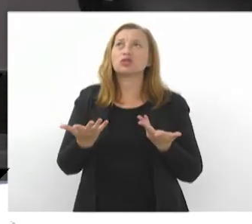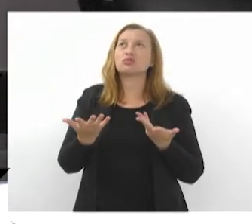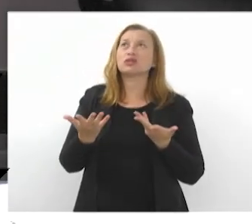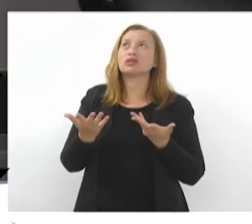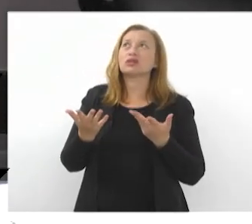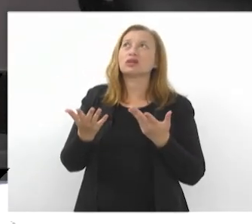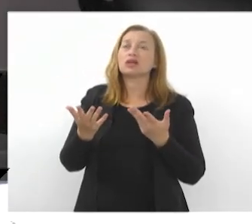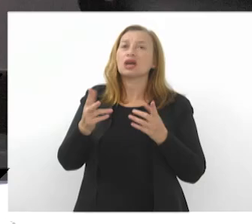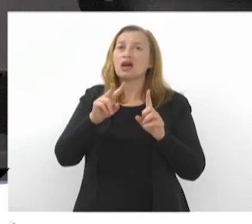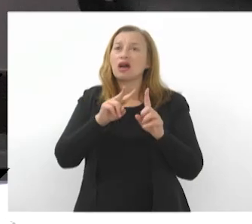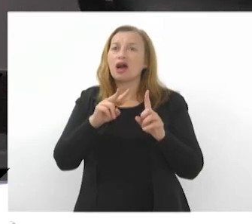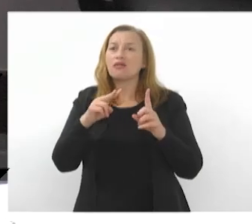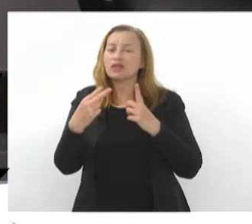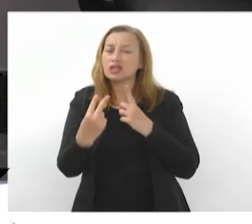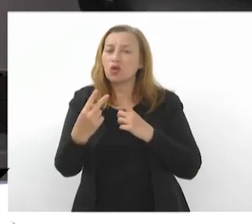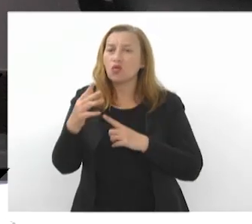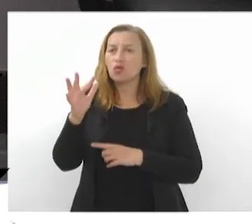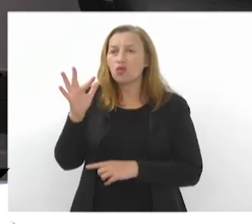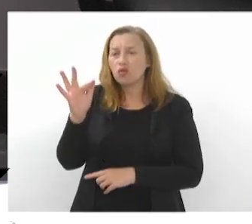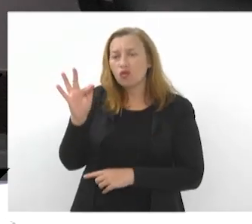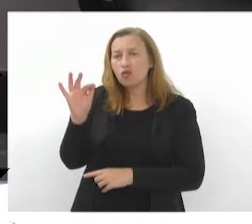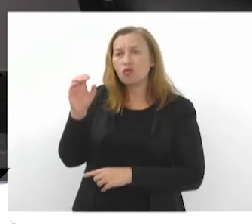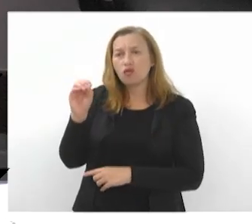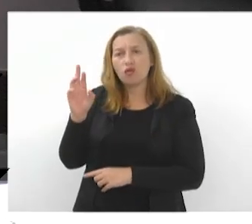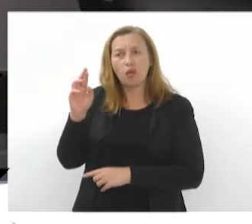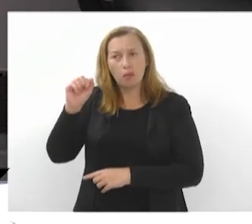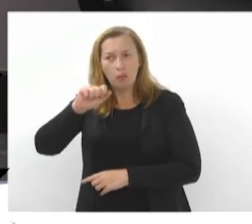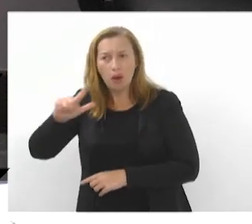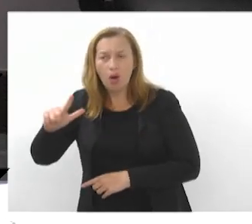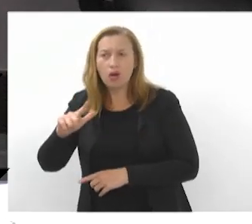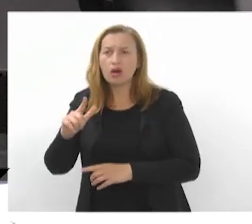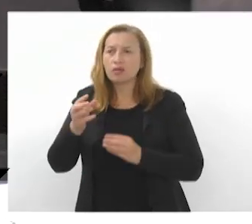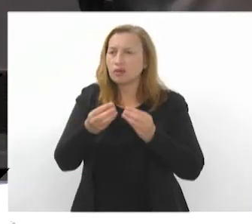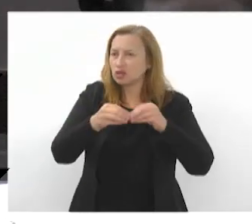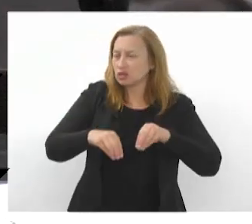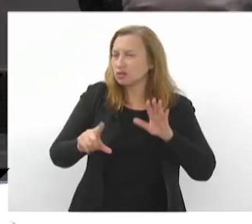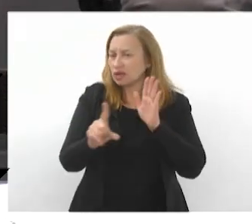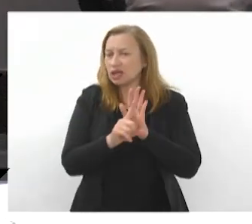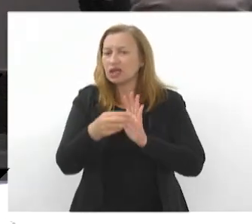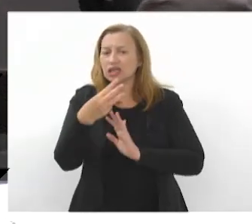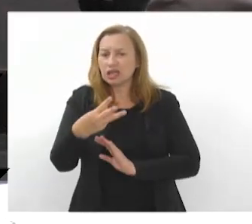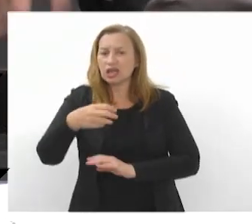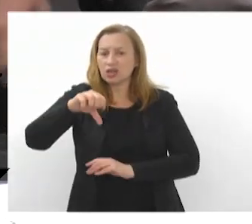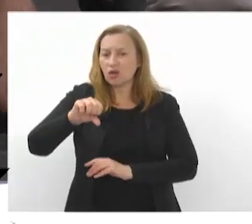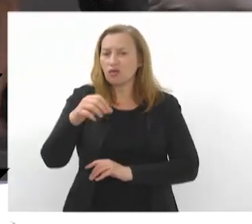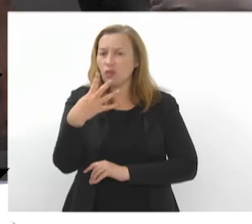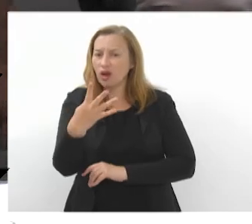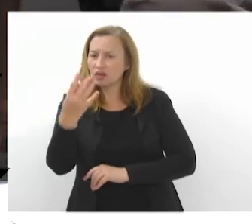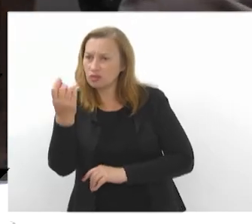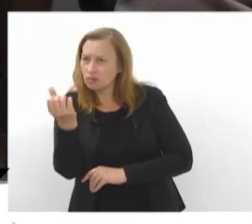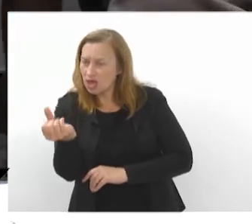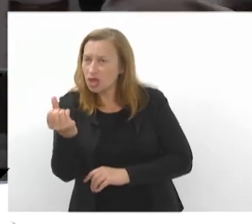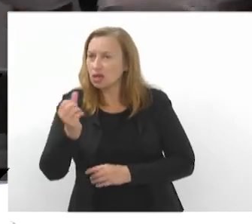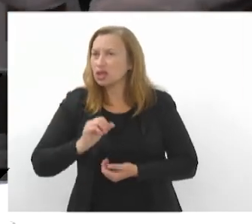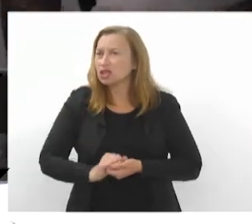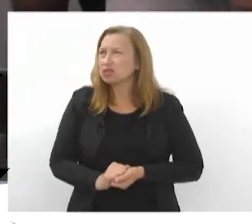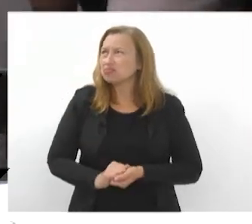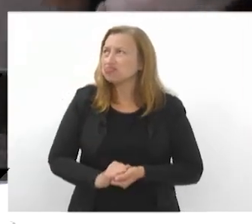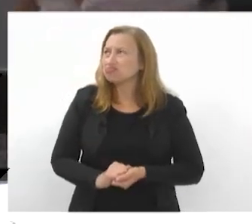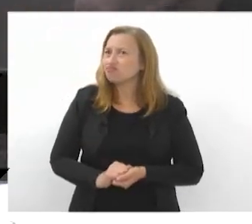formal, o parecer pela prejudicabilidade, pela Lei 3946, ele não